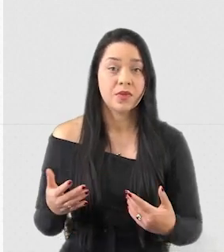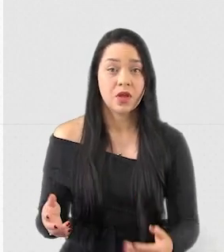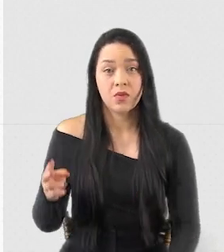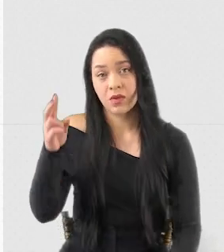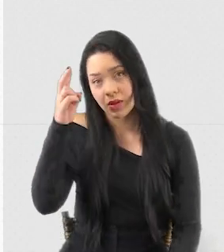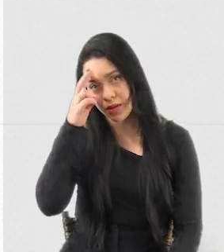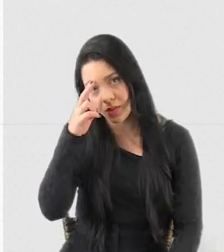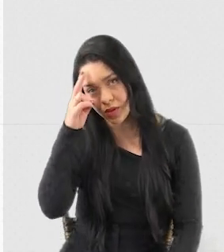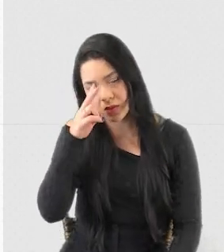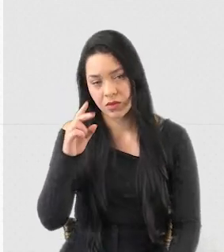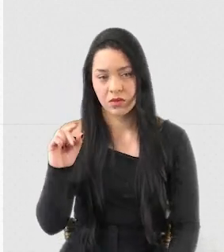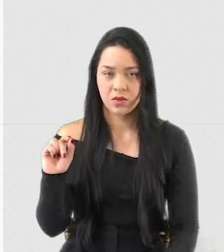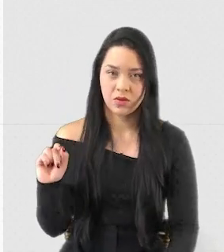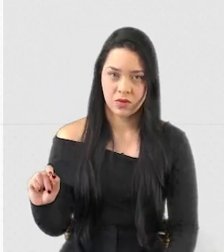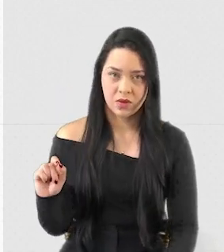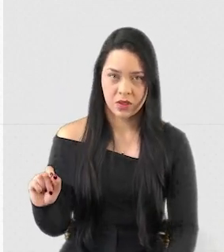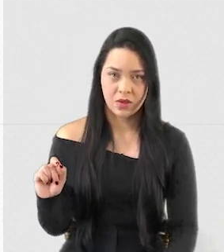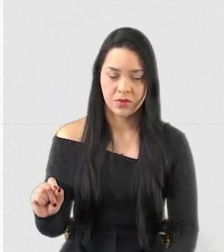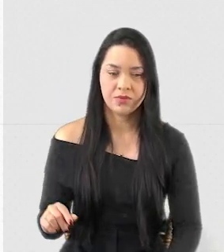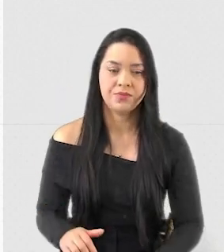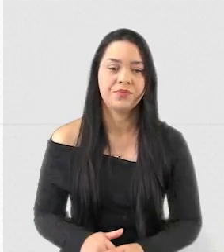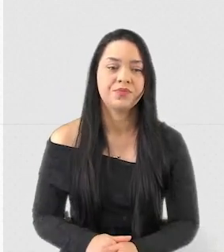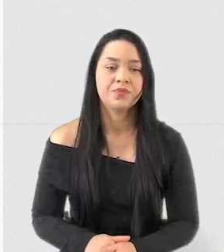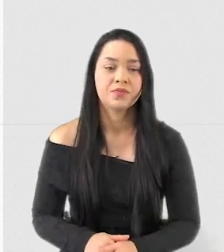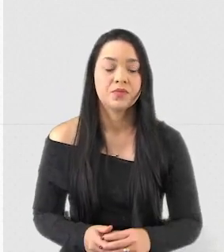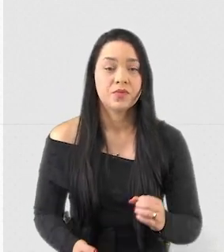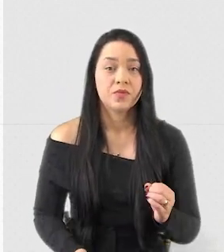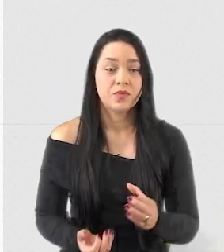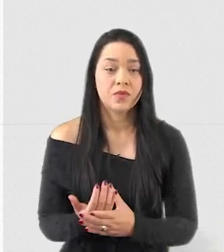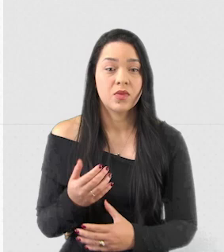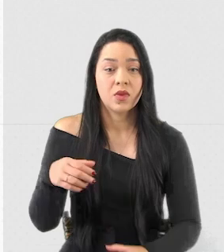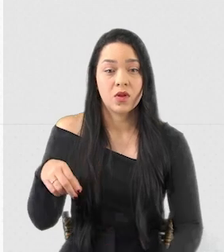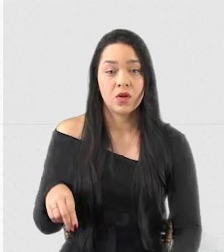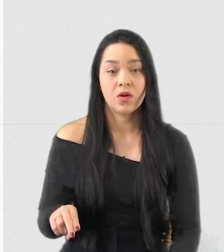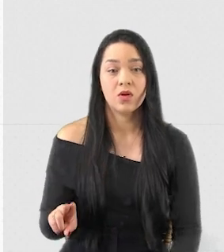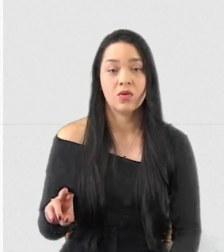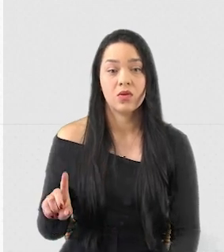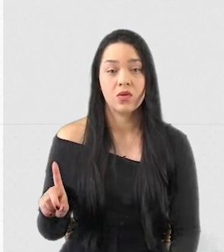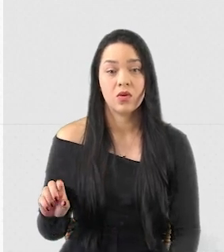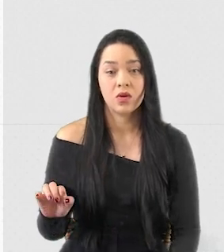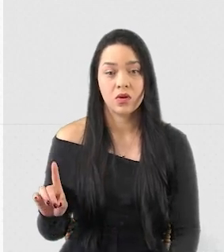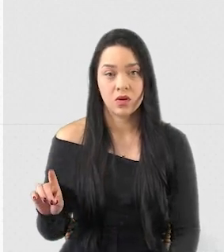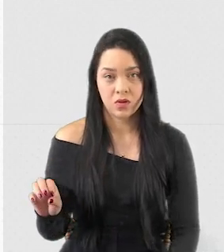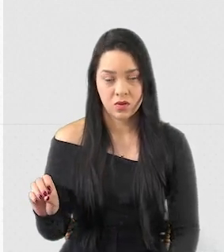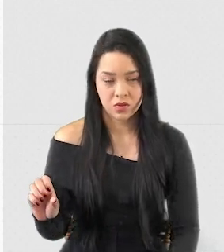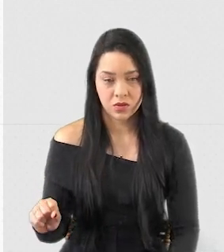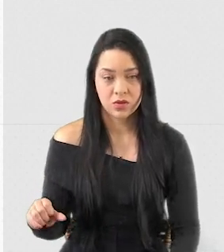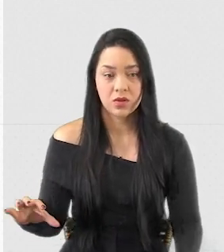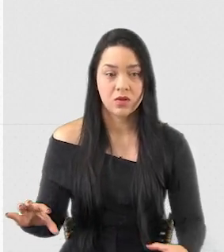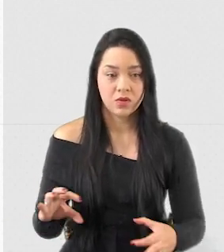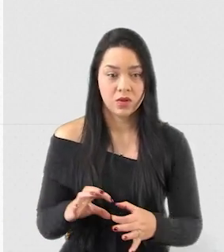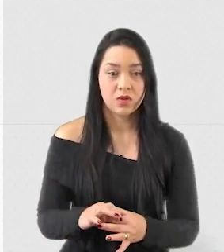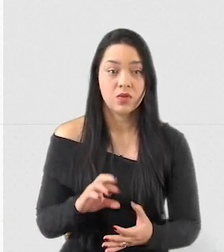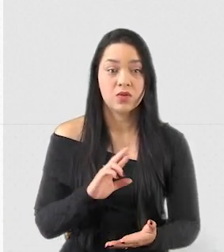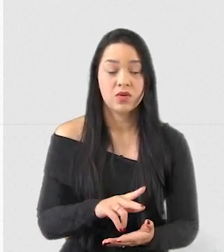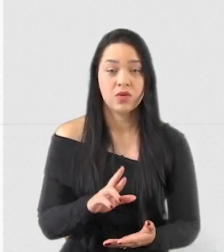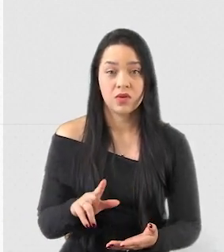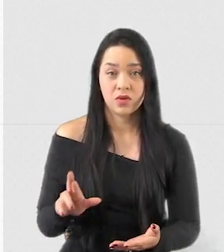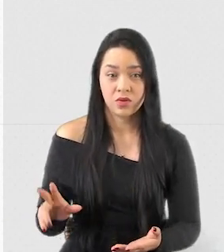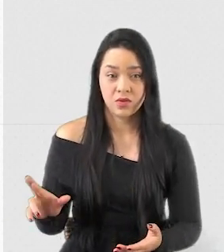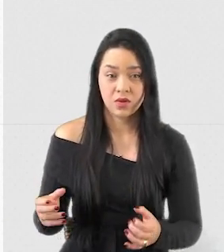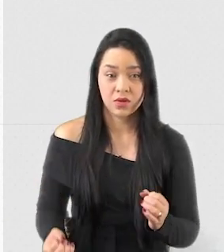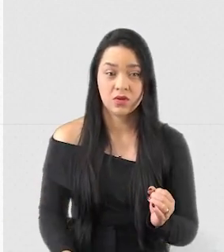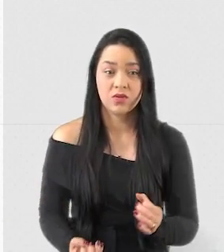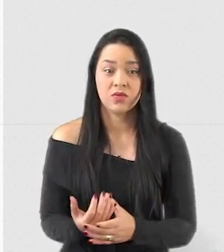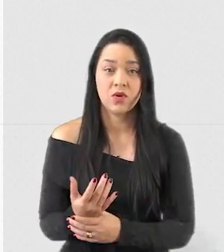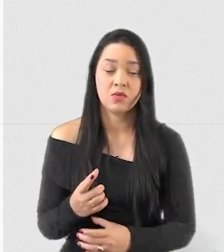o nosso DNA, ele é formado por nucleotídeos. A união de vários nucleotídeos forma,